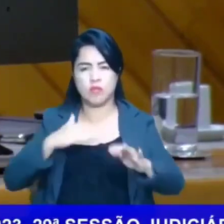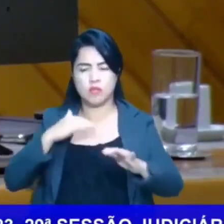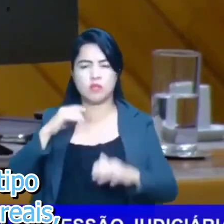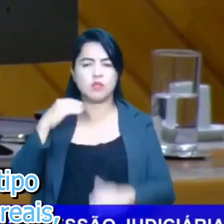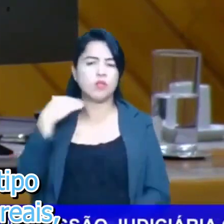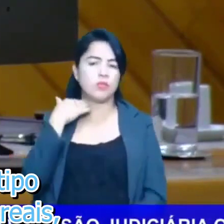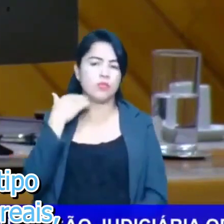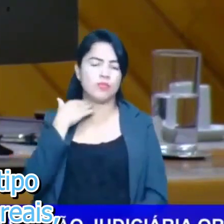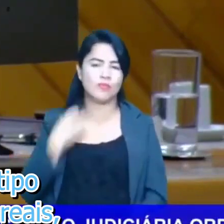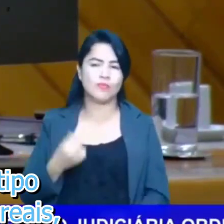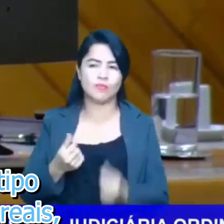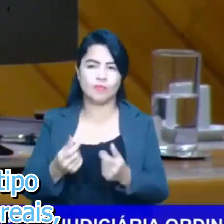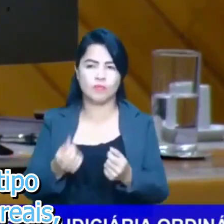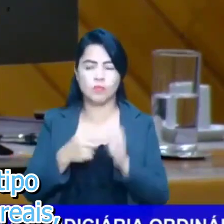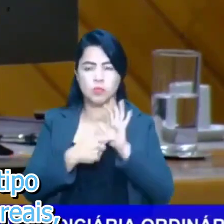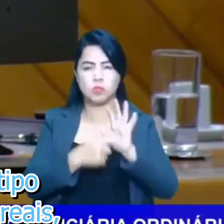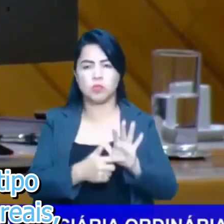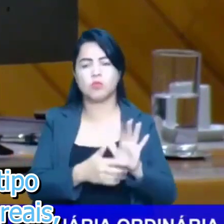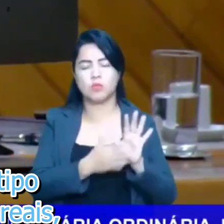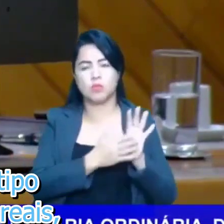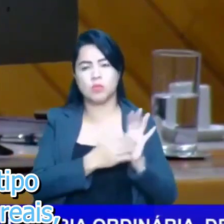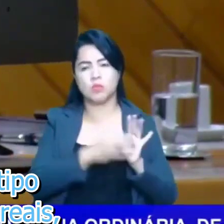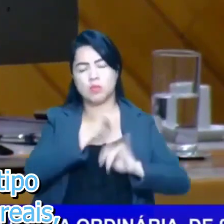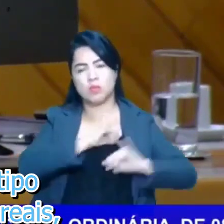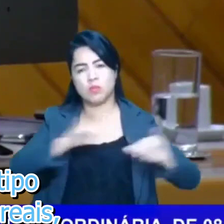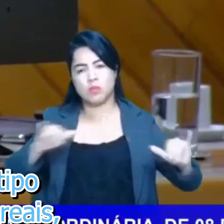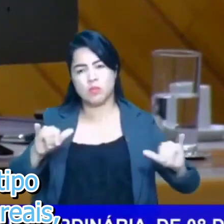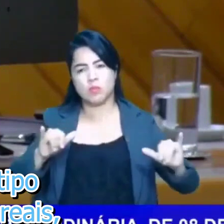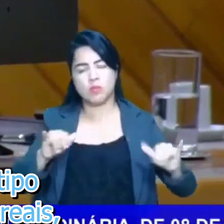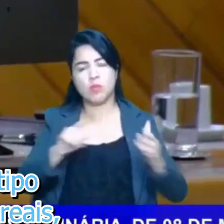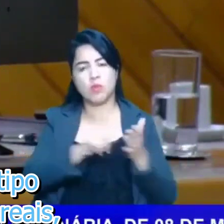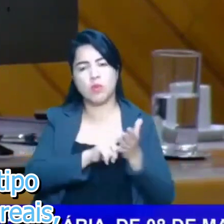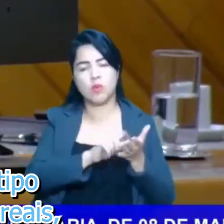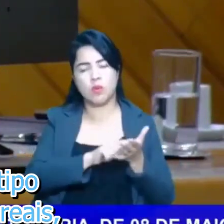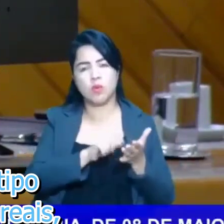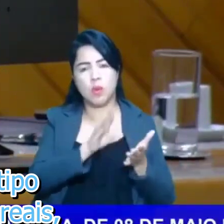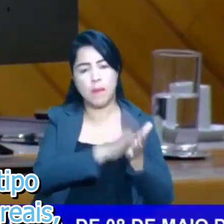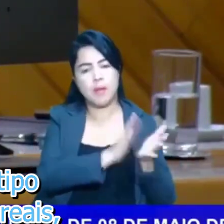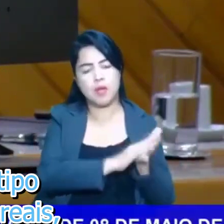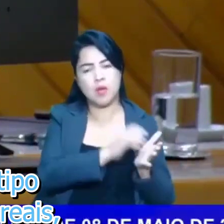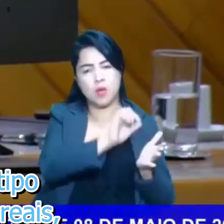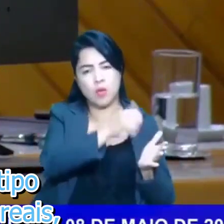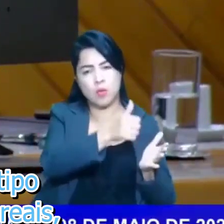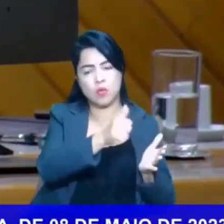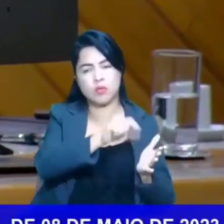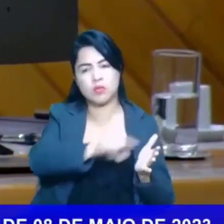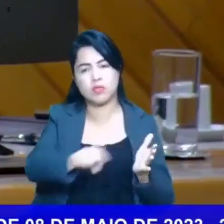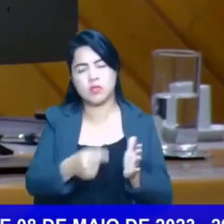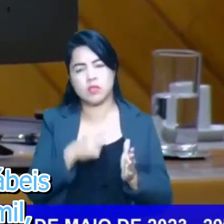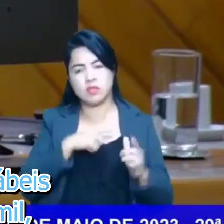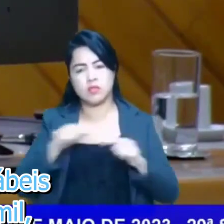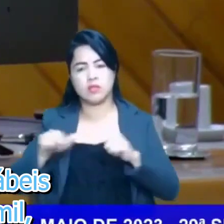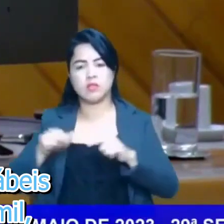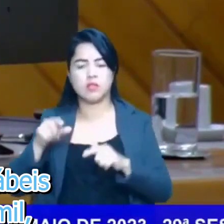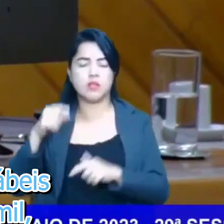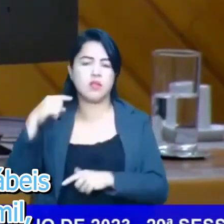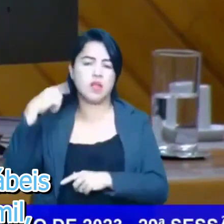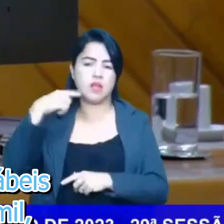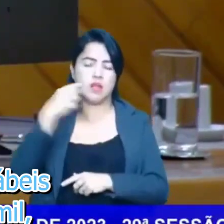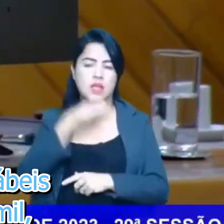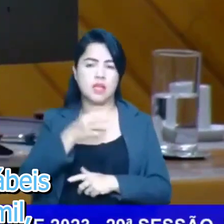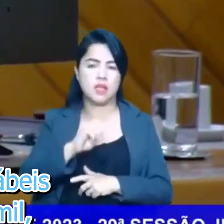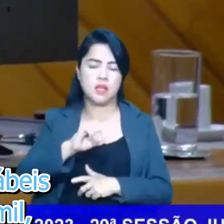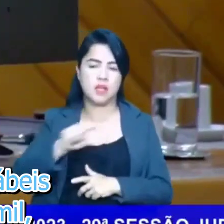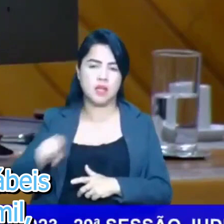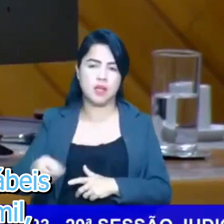que o candidato registrou despesas do tipo publicidade por adesivos, R$ 11.096, serviços advocatícios, R$